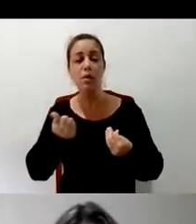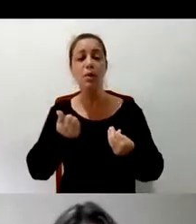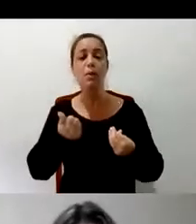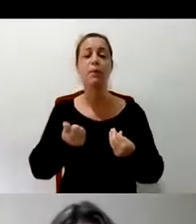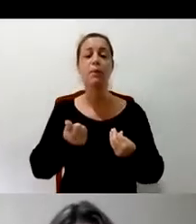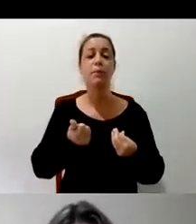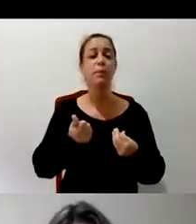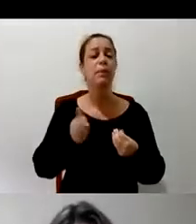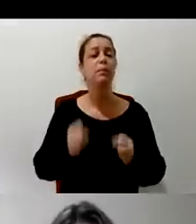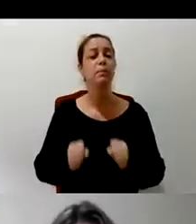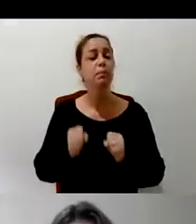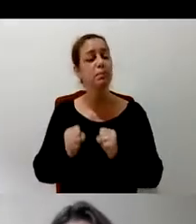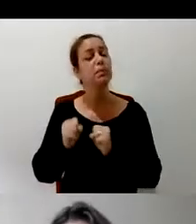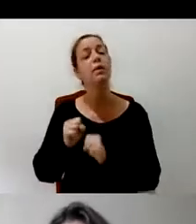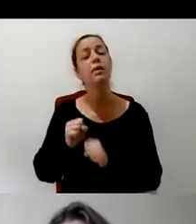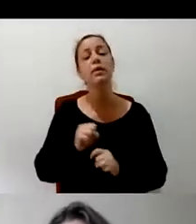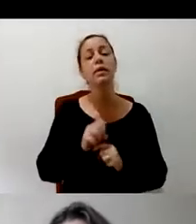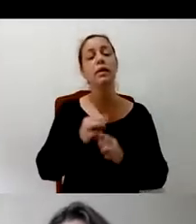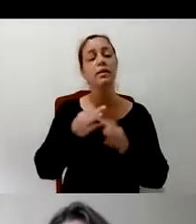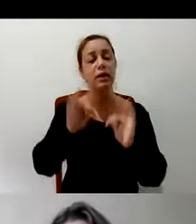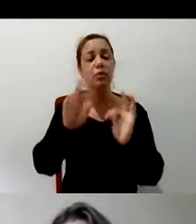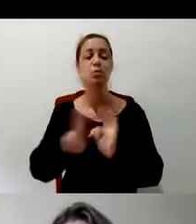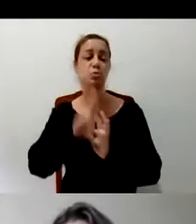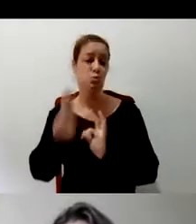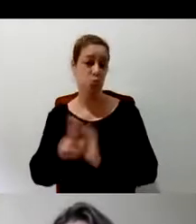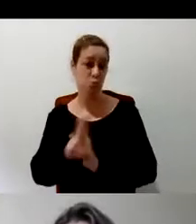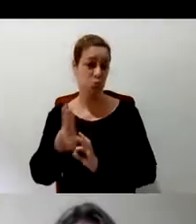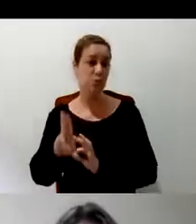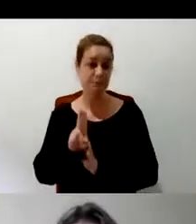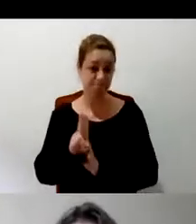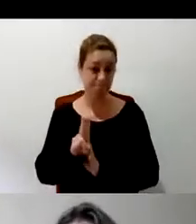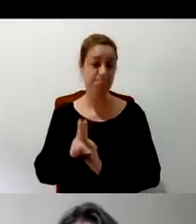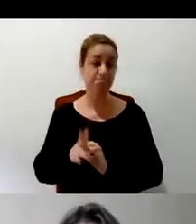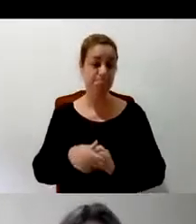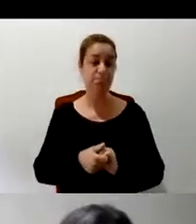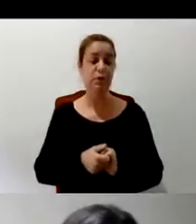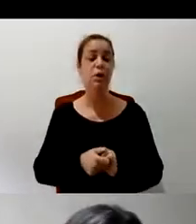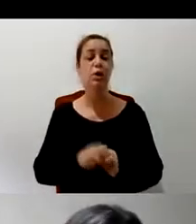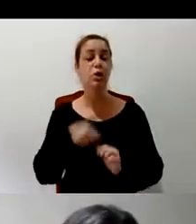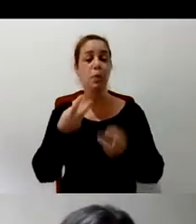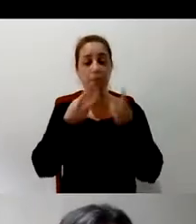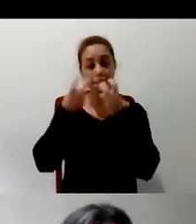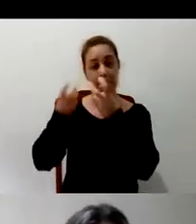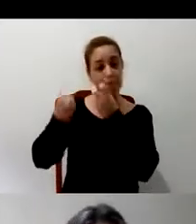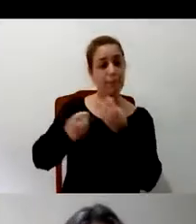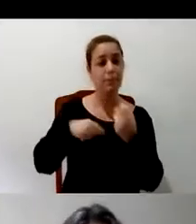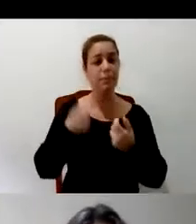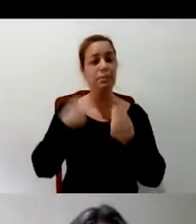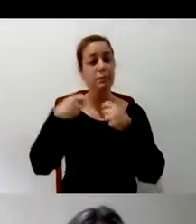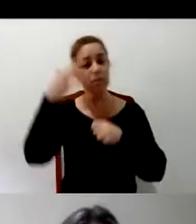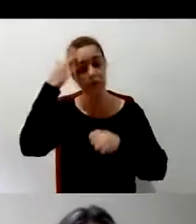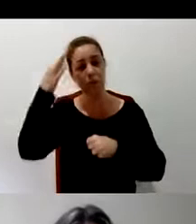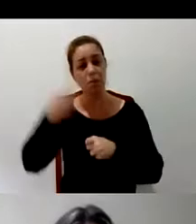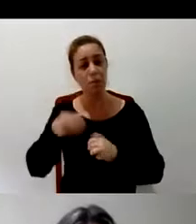que as tecnologias digitais podem trazer, né? E a gente percebeu como a gente precisa compreender e